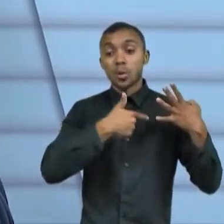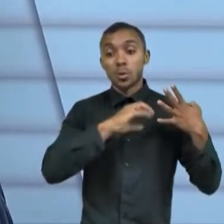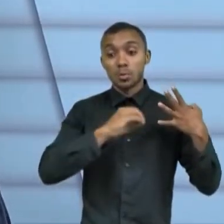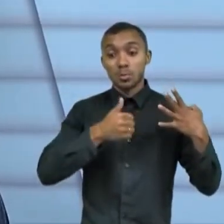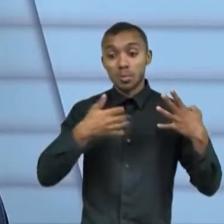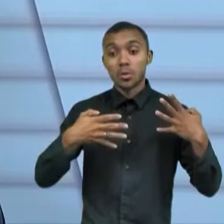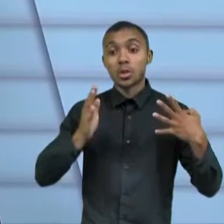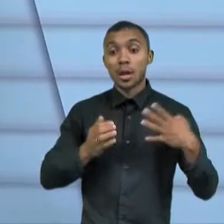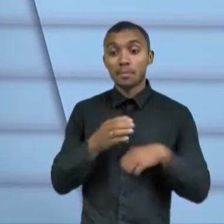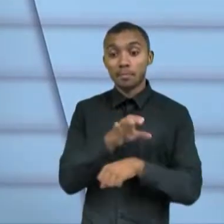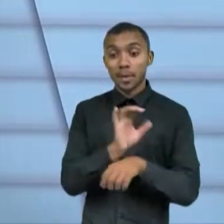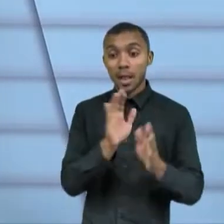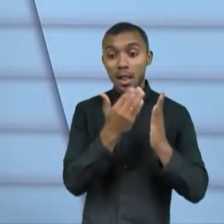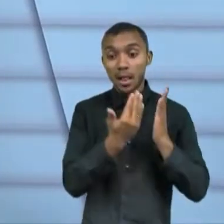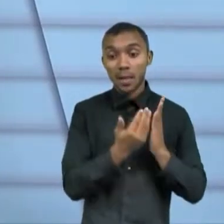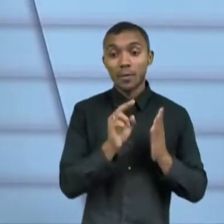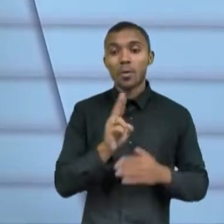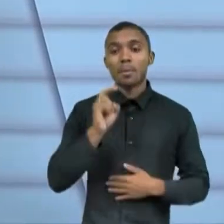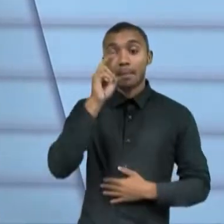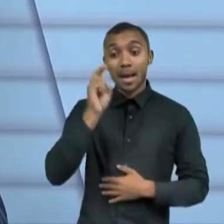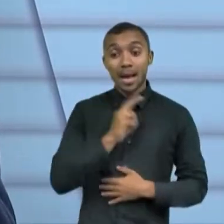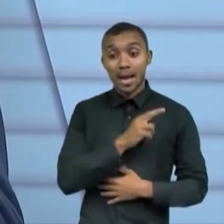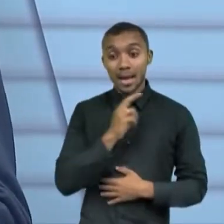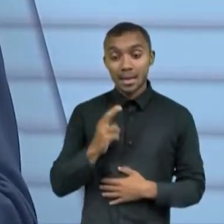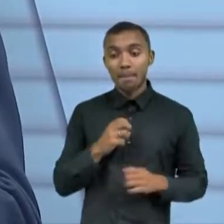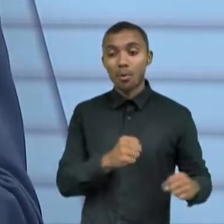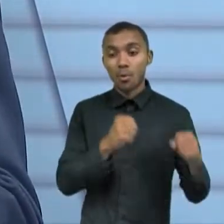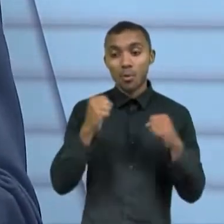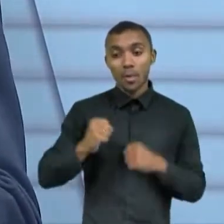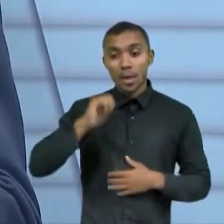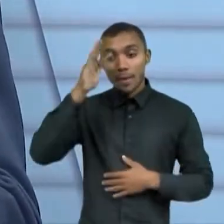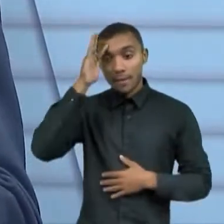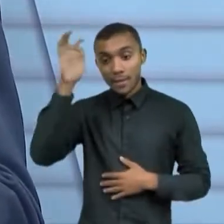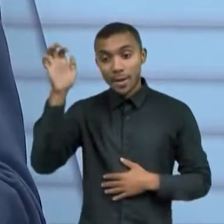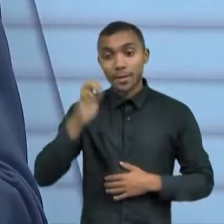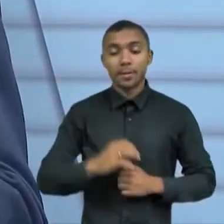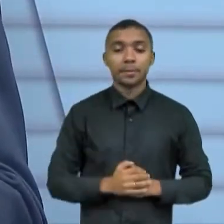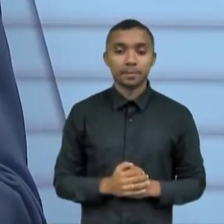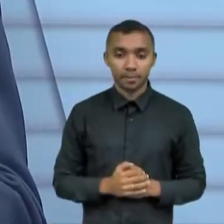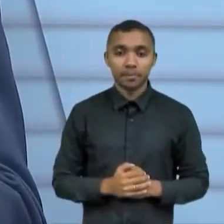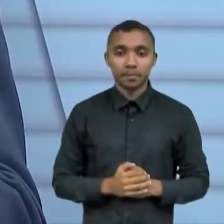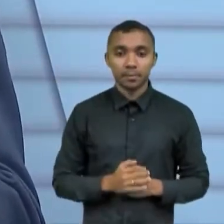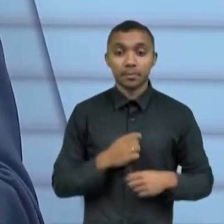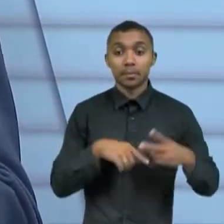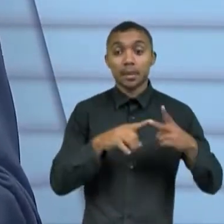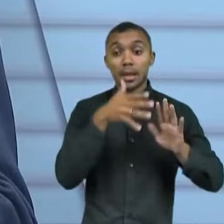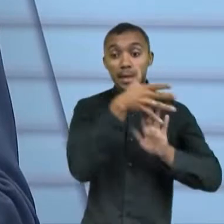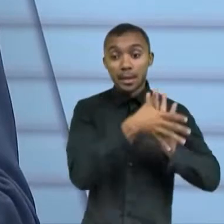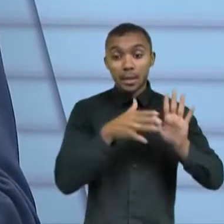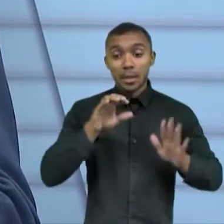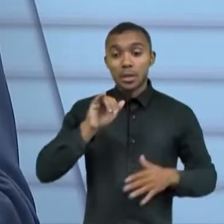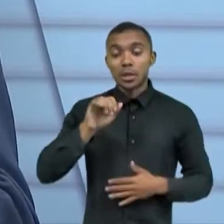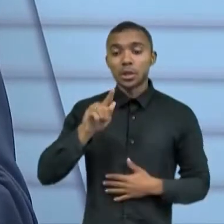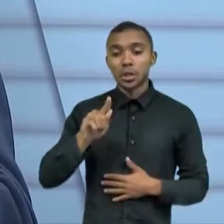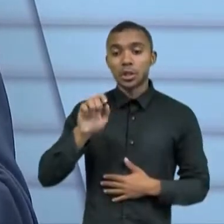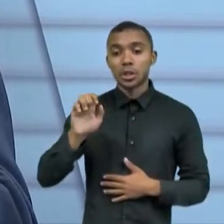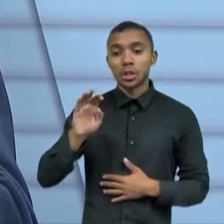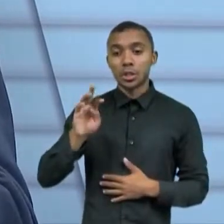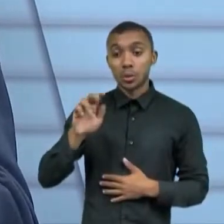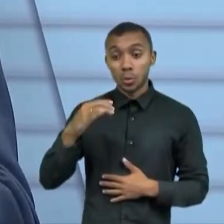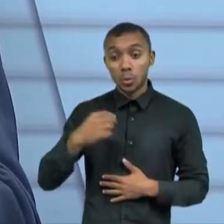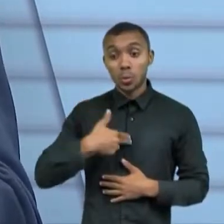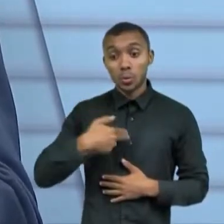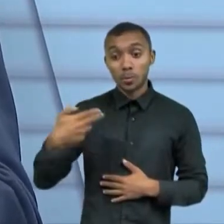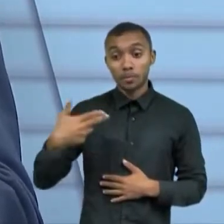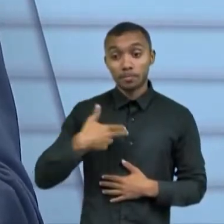já publicou Padre Cícero, Poder e Fé, Guerra no Sertão, sobre o Padre Cícero, a trilogia Getúlio, do presidente